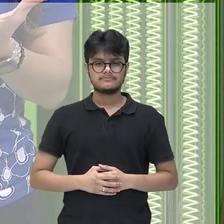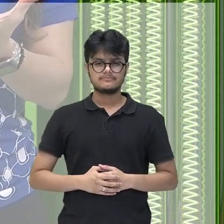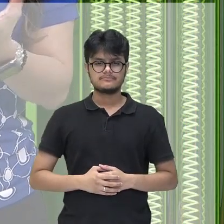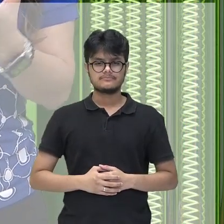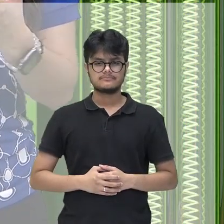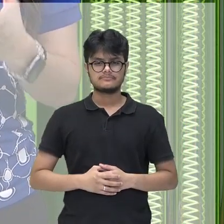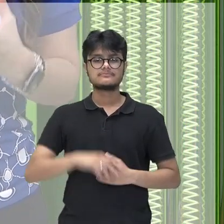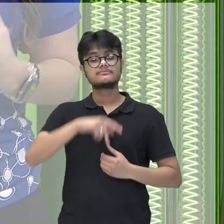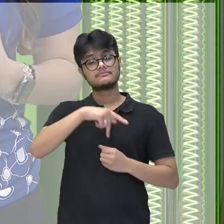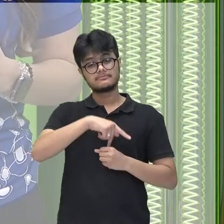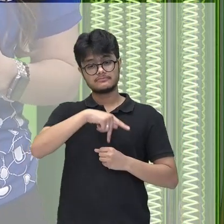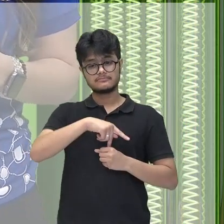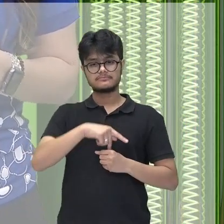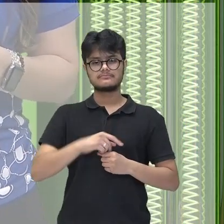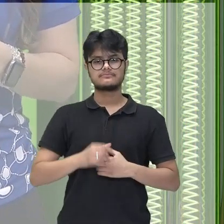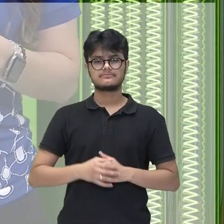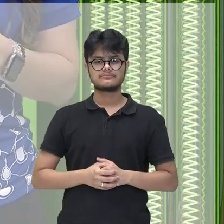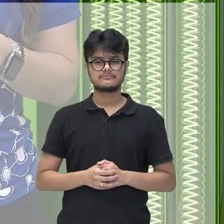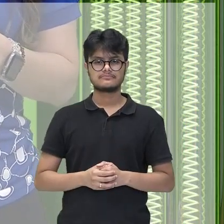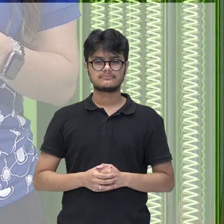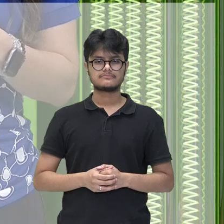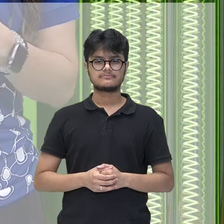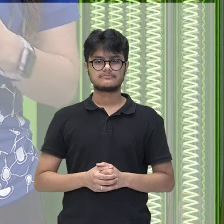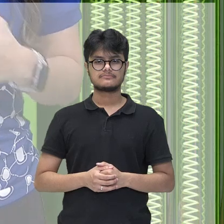esse petróleo ele pode